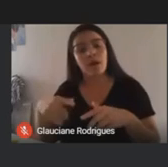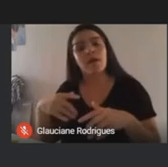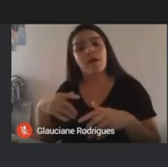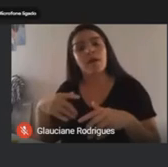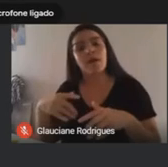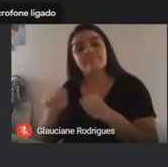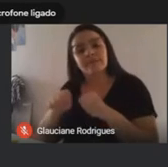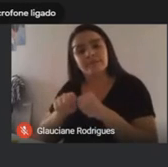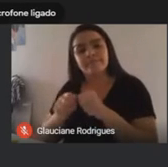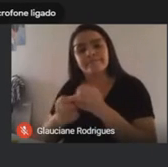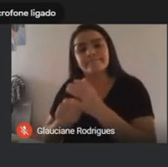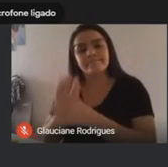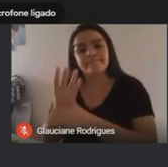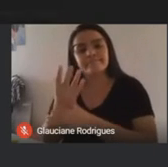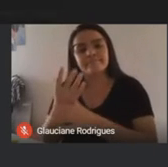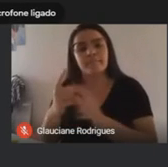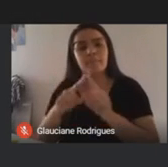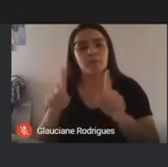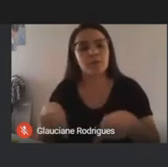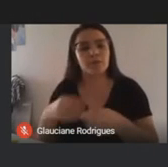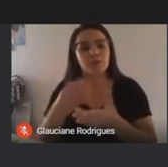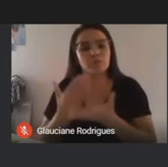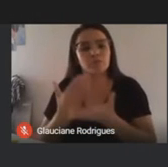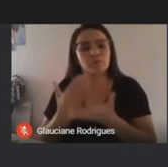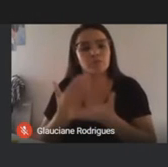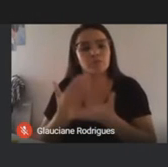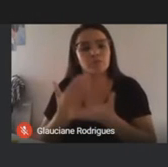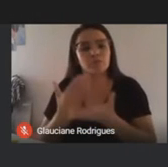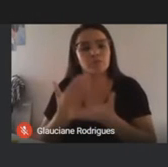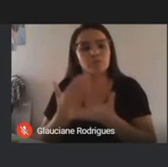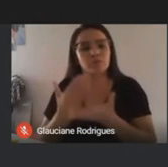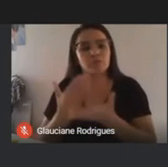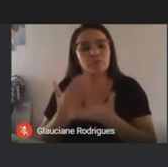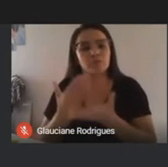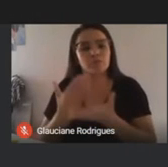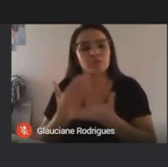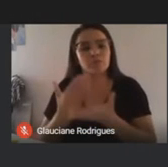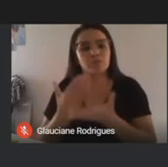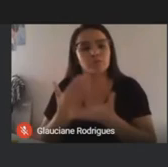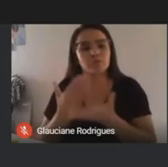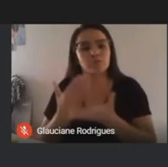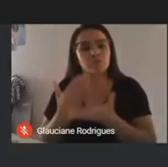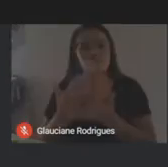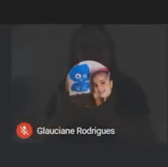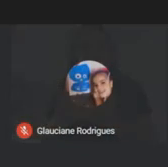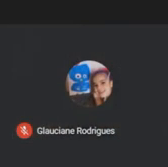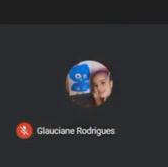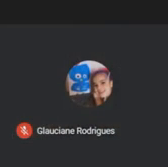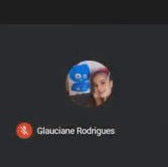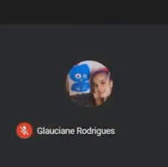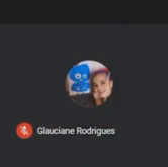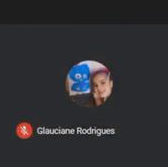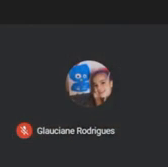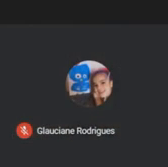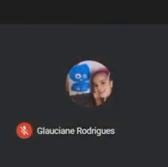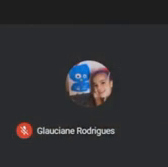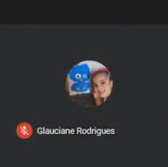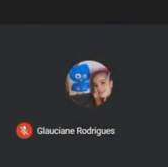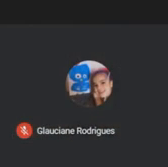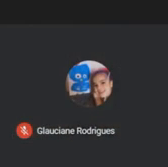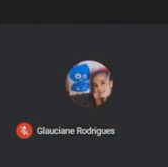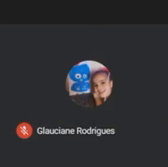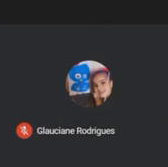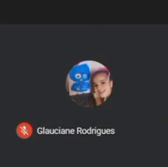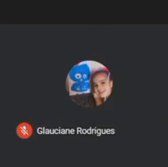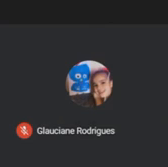trabalho, em que a gente não usa quase reagentes, né? Os reagentes que a gente usa é ácido fórmico e a lâmpada